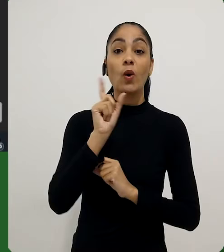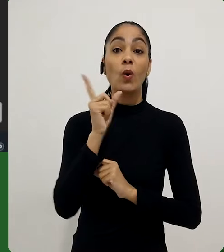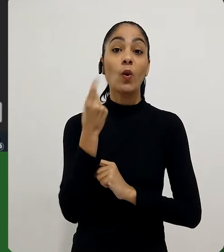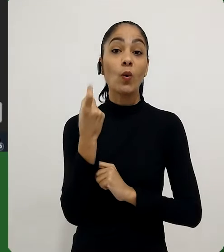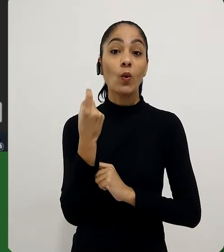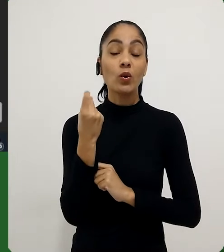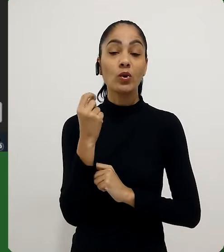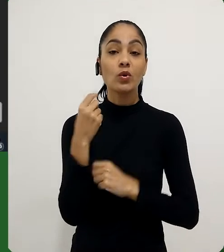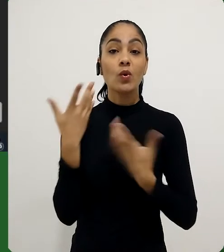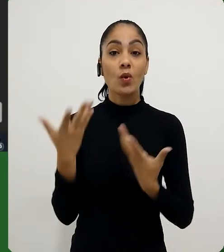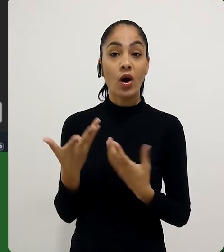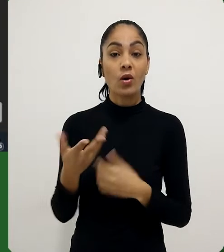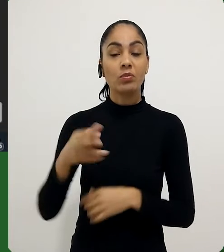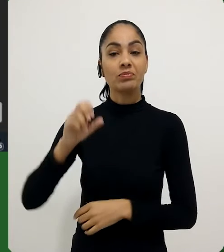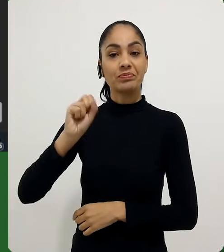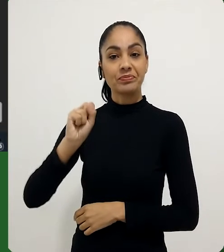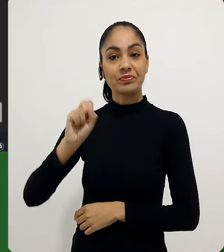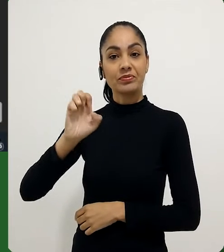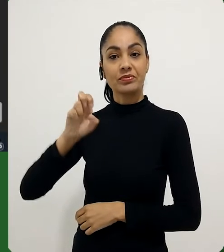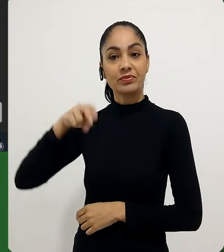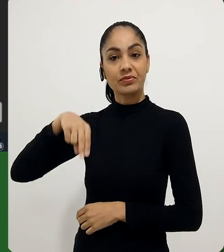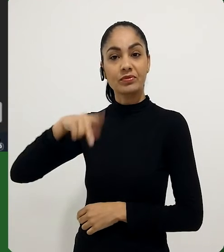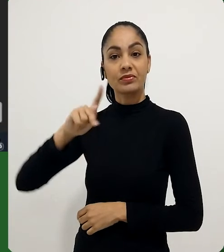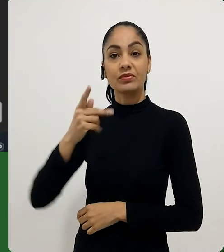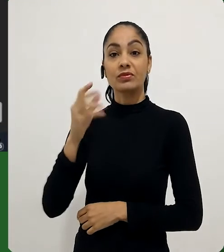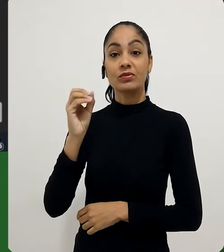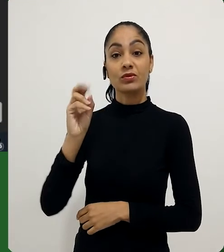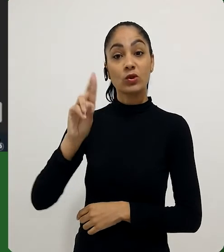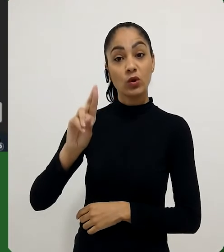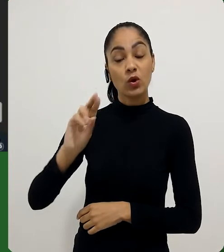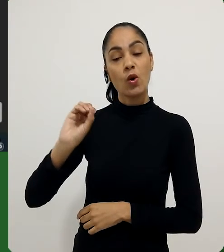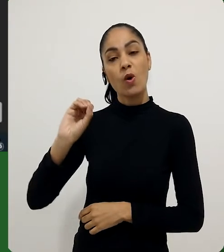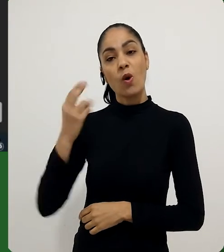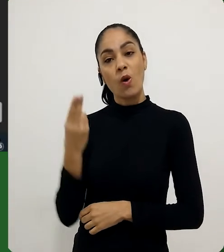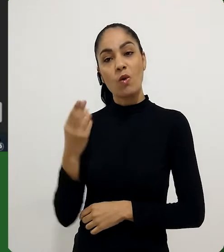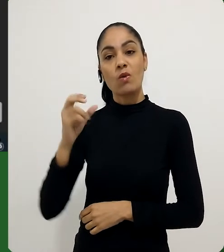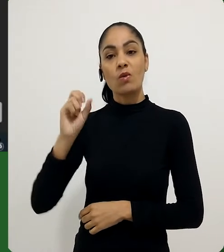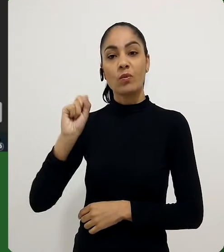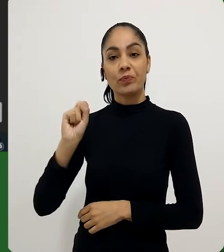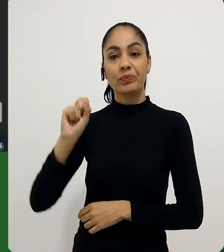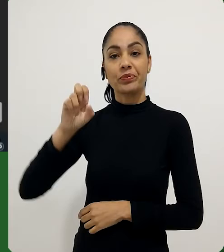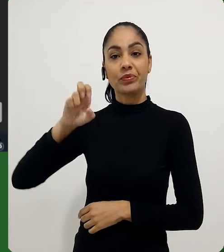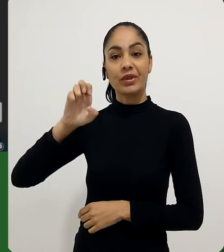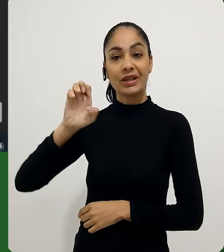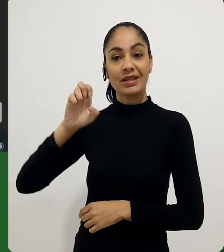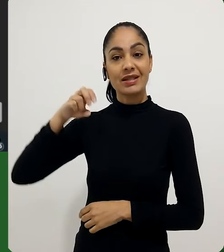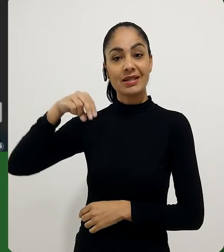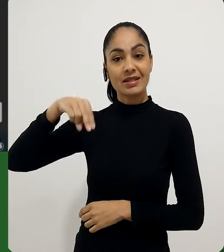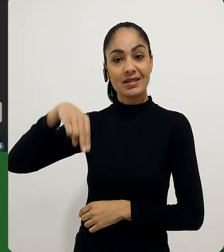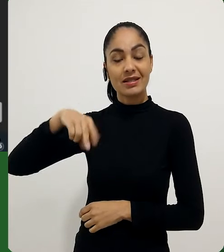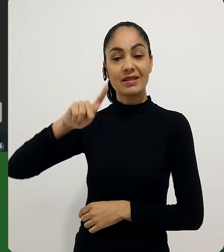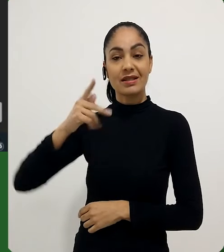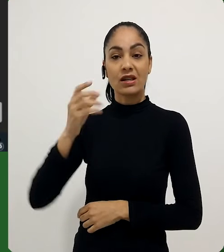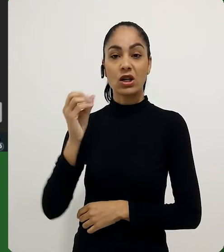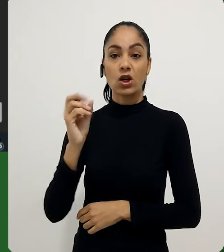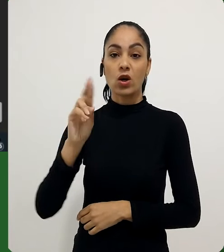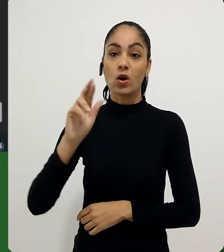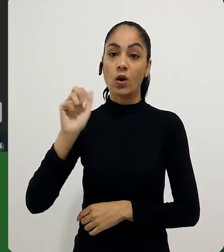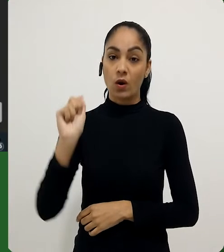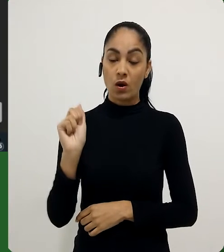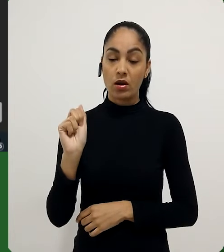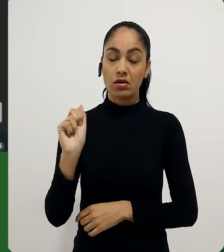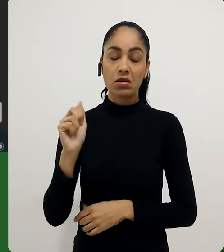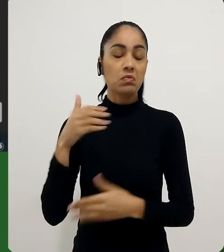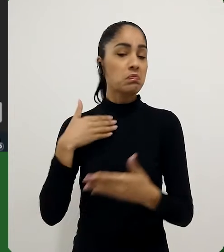eles foram substituídos por um único, que é o senhor ou senhora, né? E